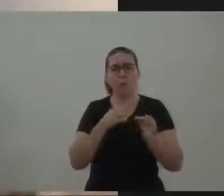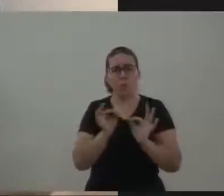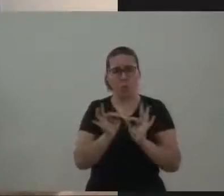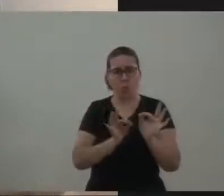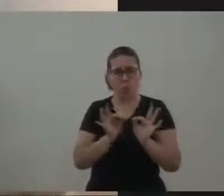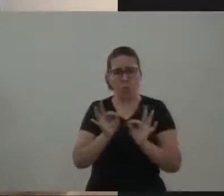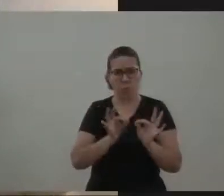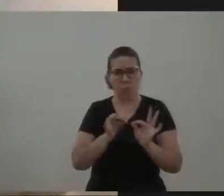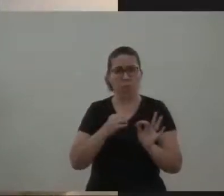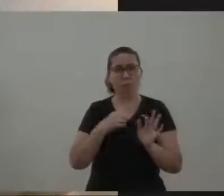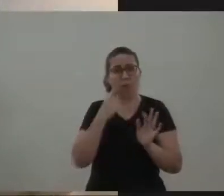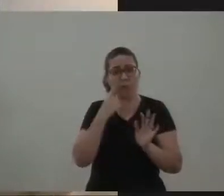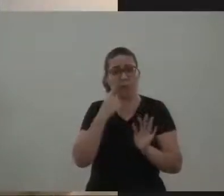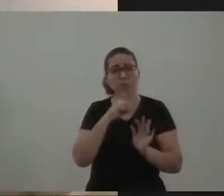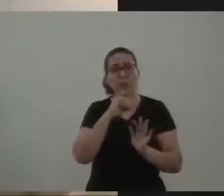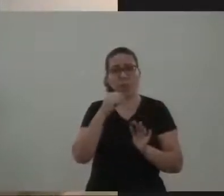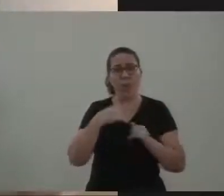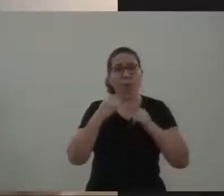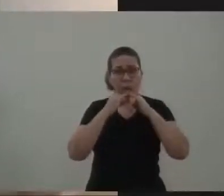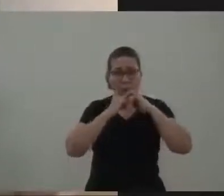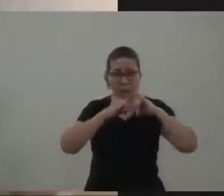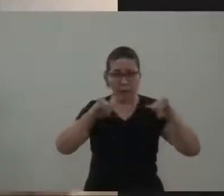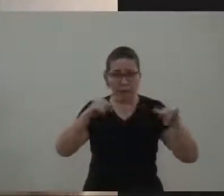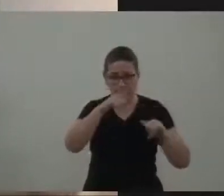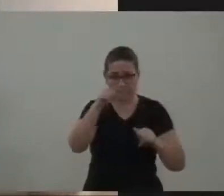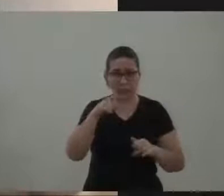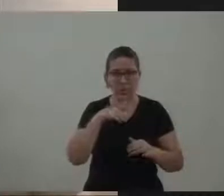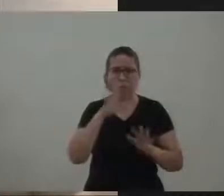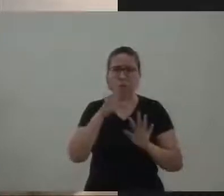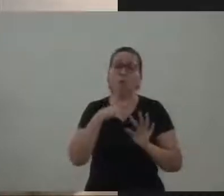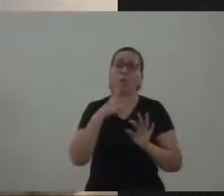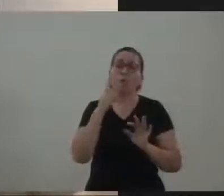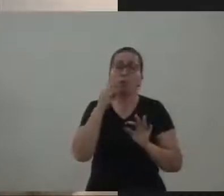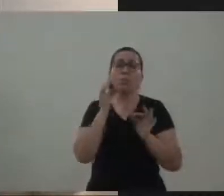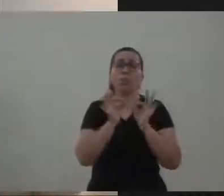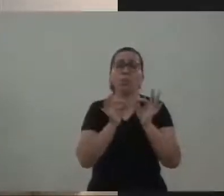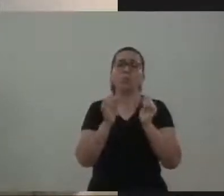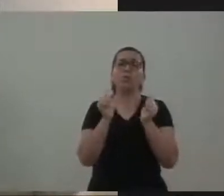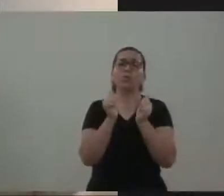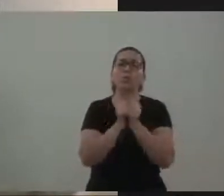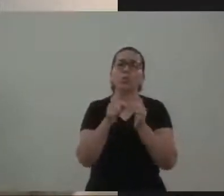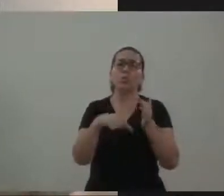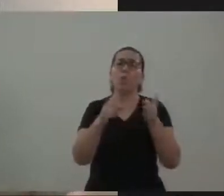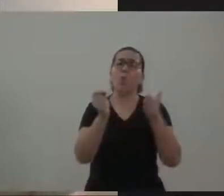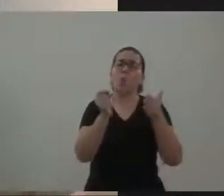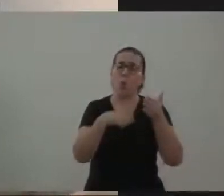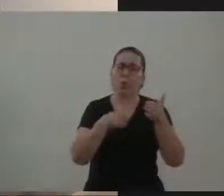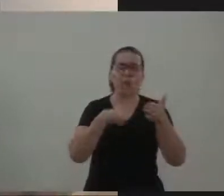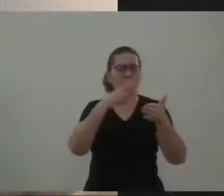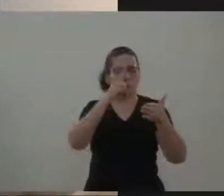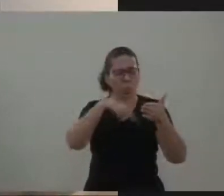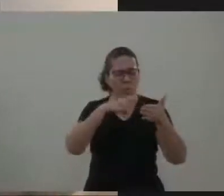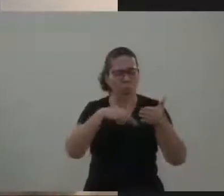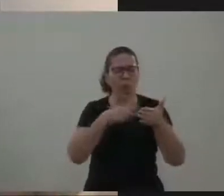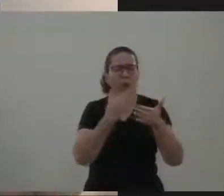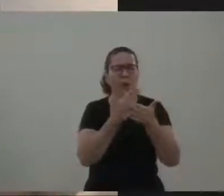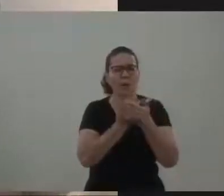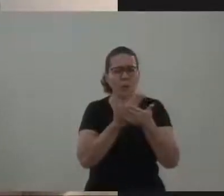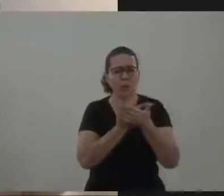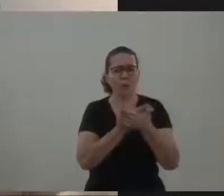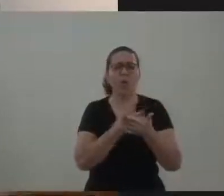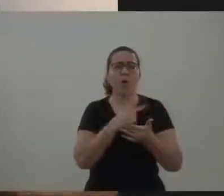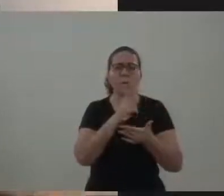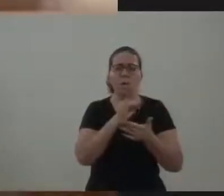quero deixar bem avisado a população que está assistindo. Eu vou me programar junto com o contrato, eu vou estar indo